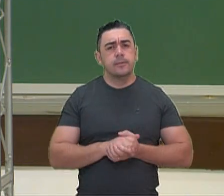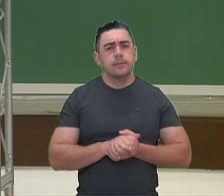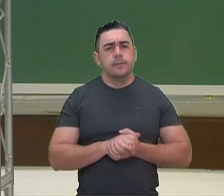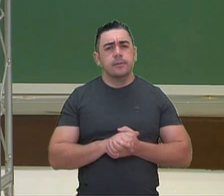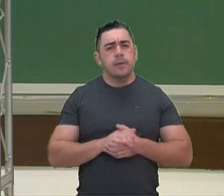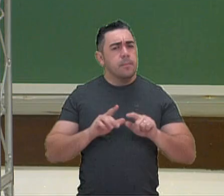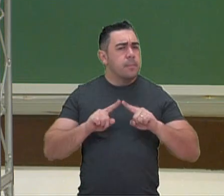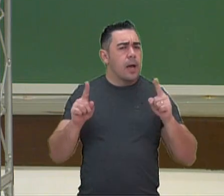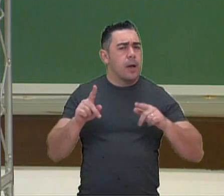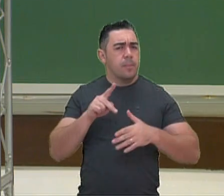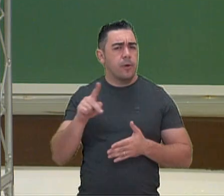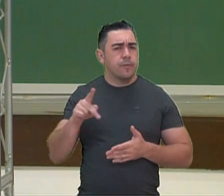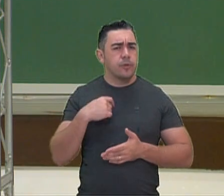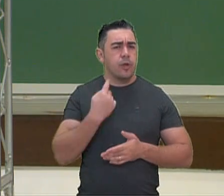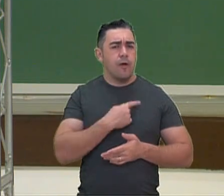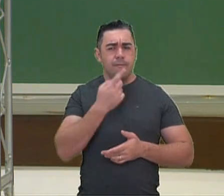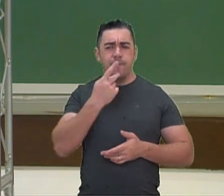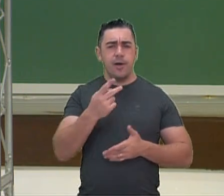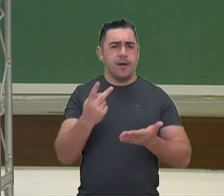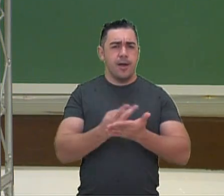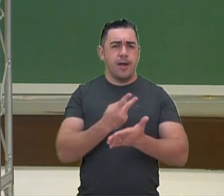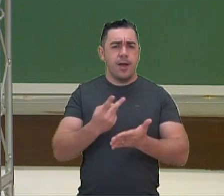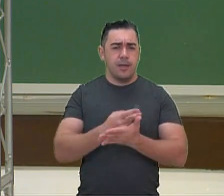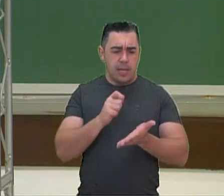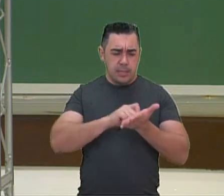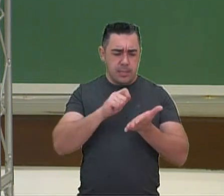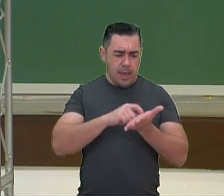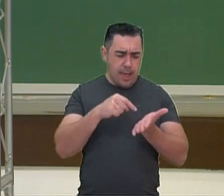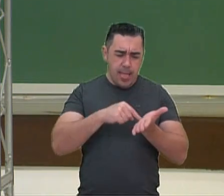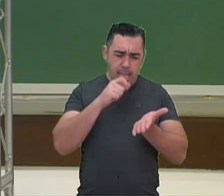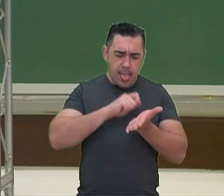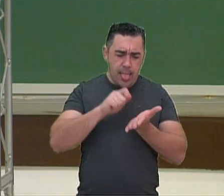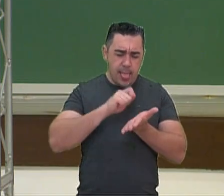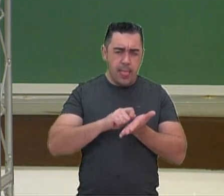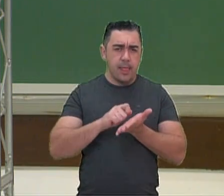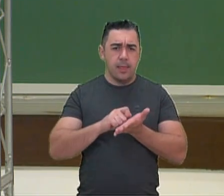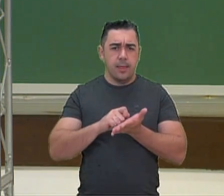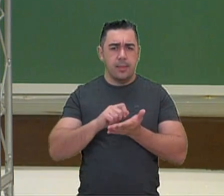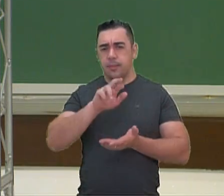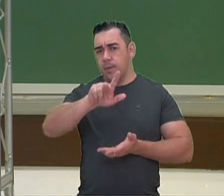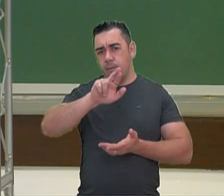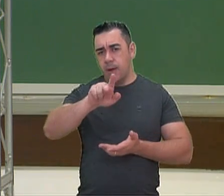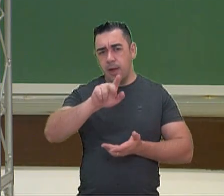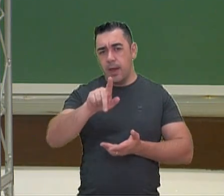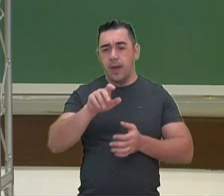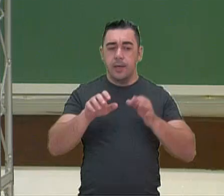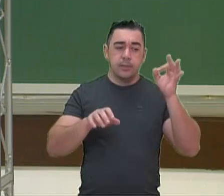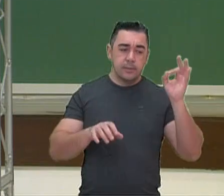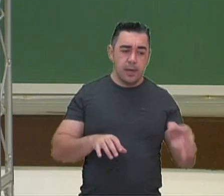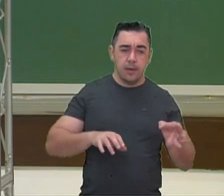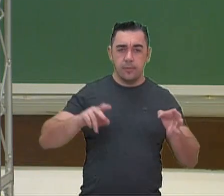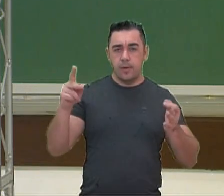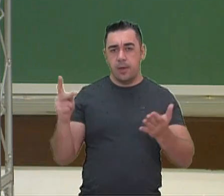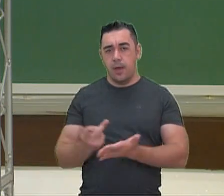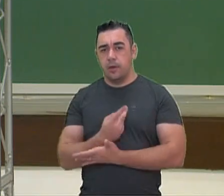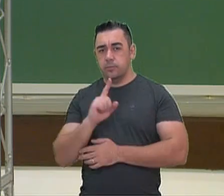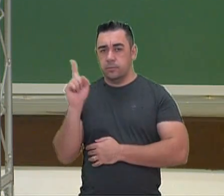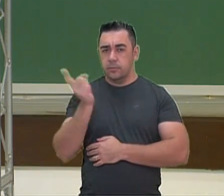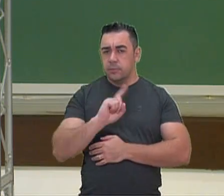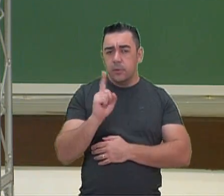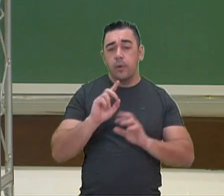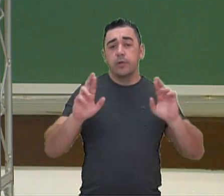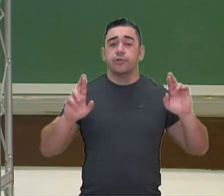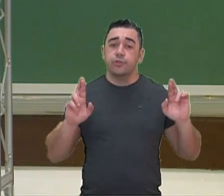professora, mas a gente fala tudo errado, e daí na hora de escrever a gente escreve certo. Não, não tem certo ou errado. São